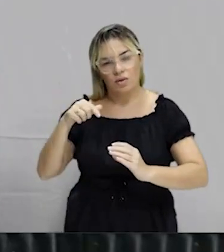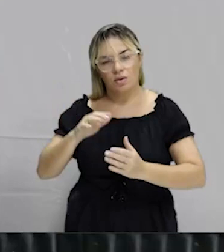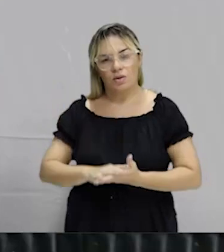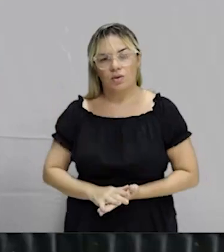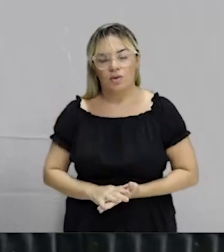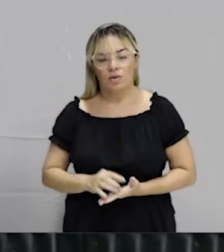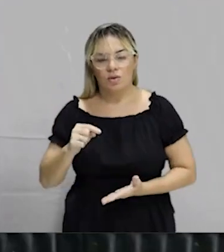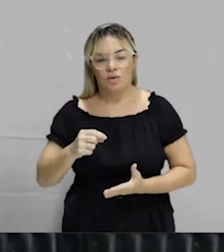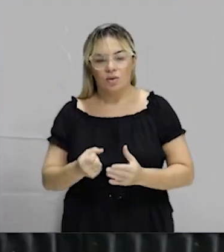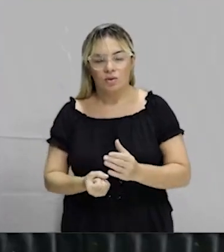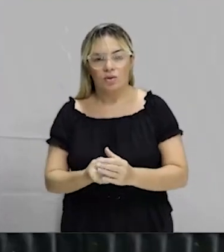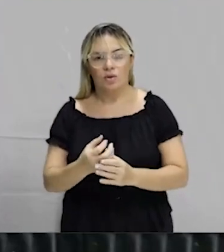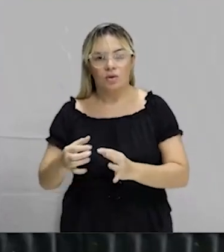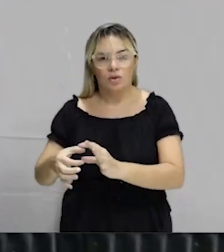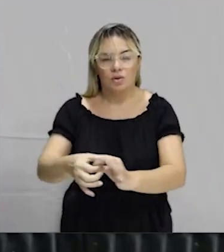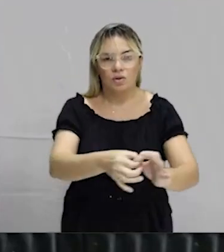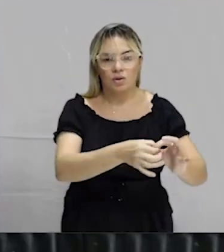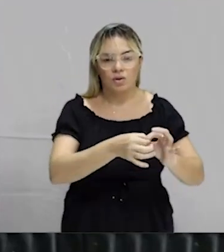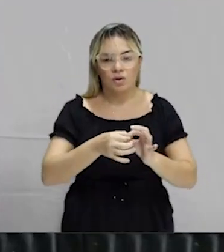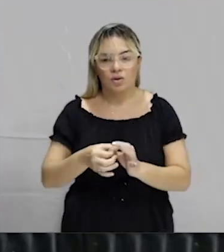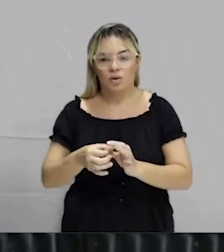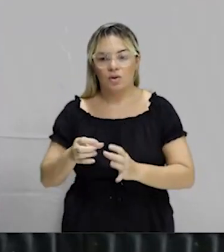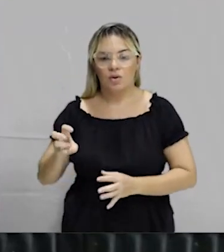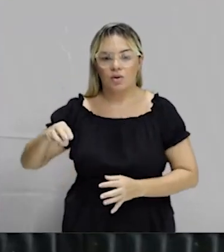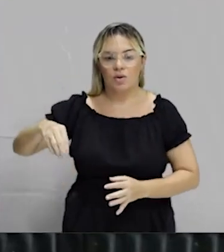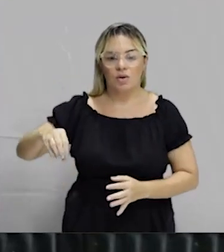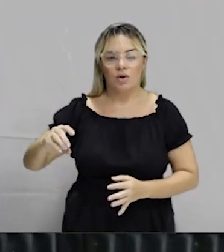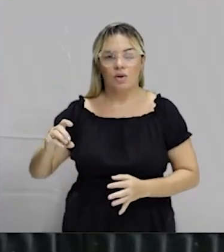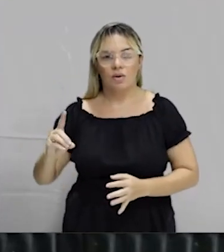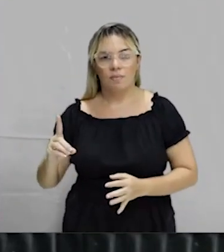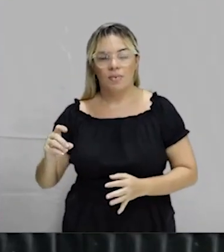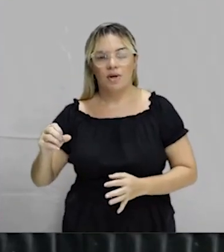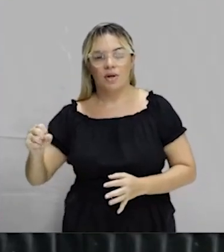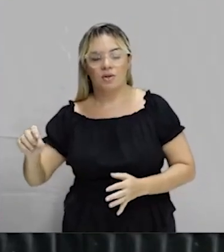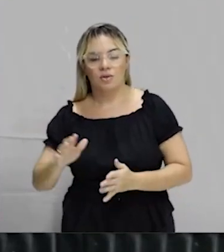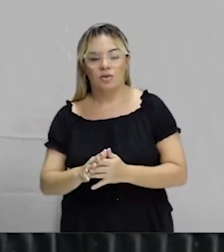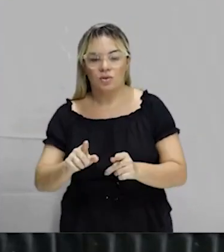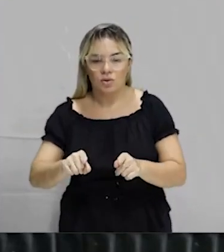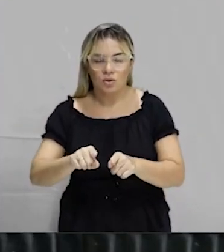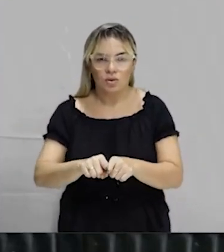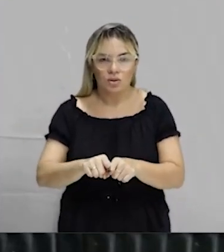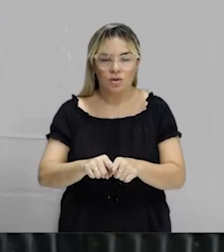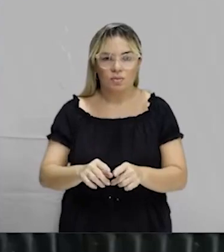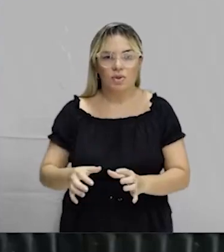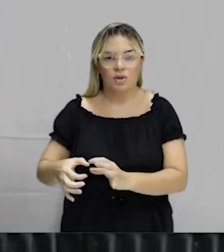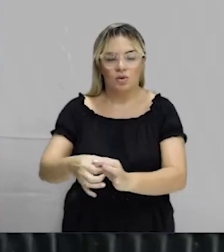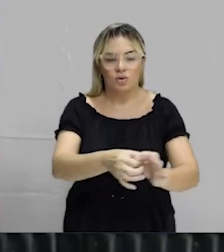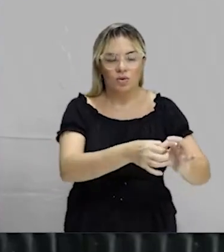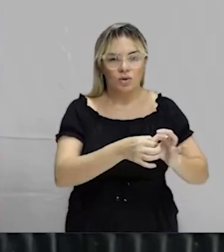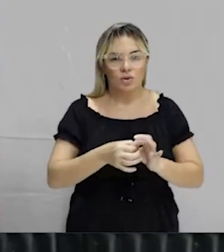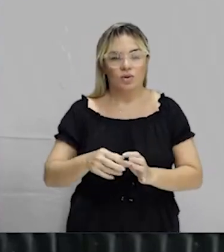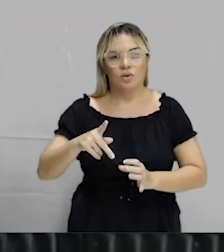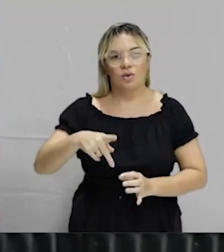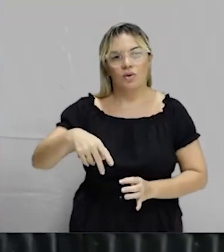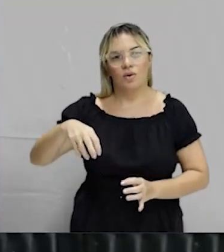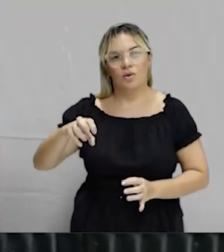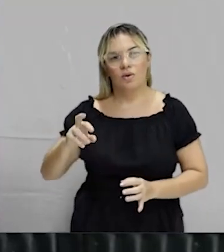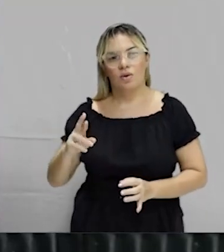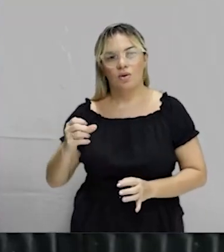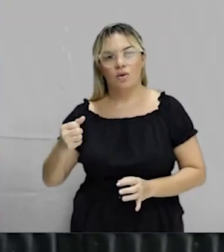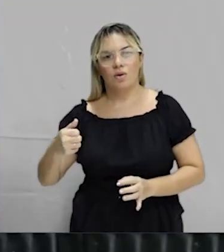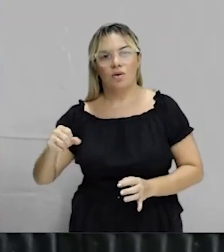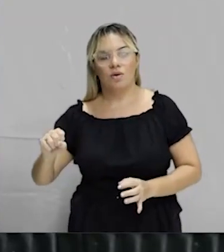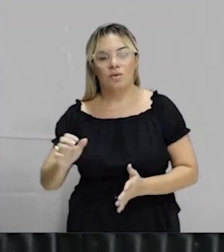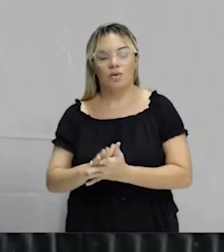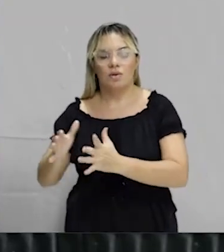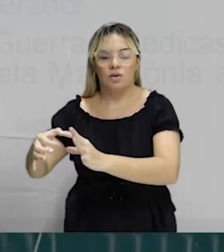dá a partir da união dos medos com os persas. A partir dessa união dos povos medos